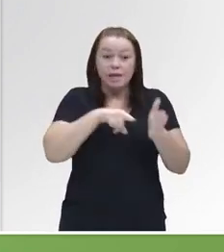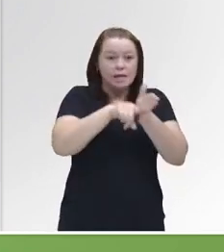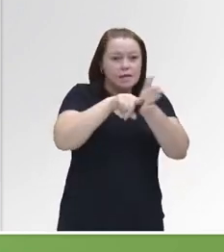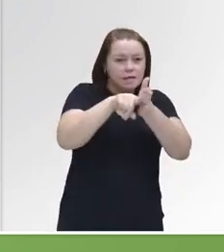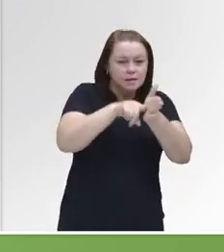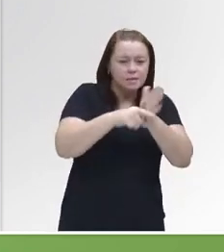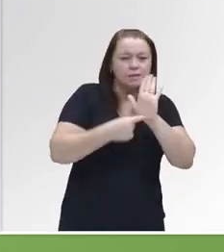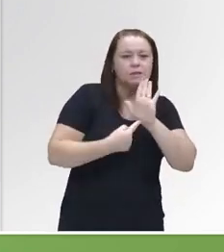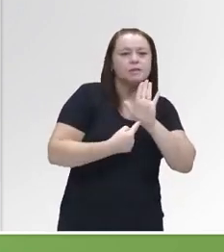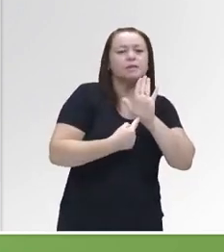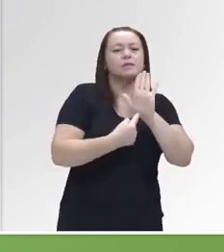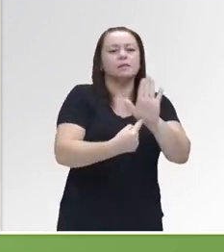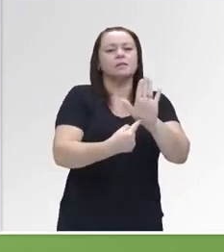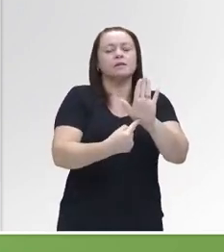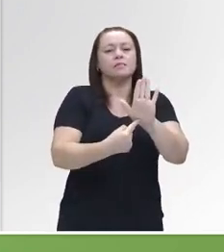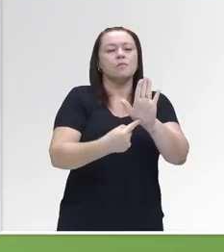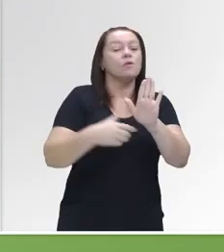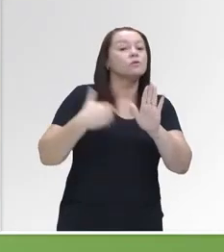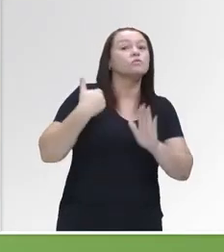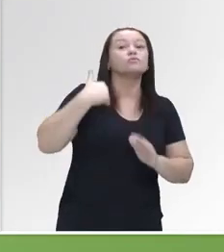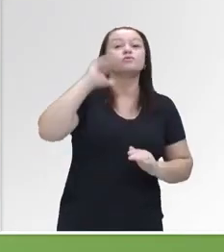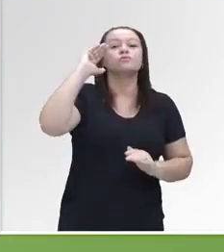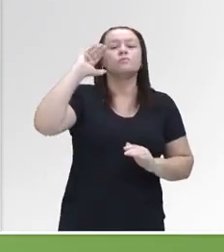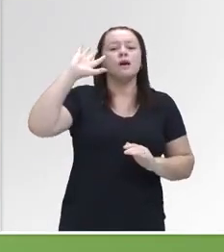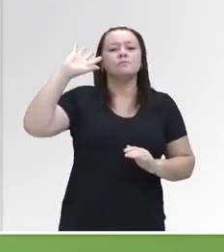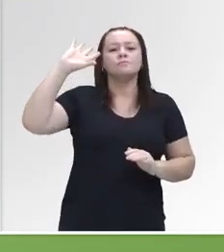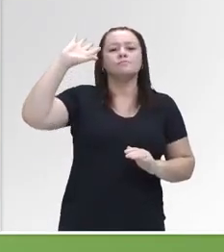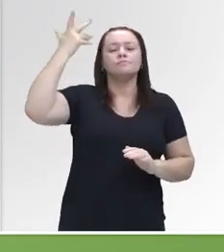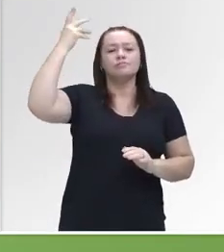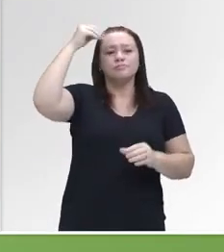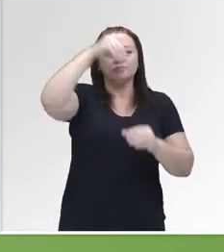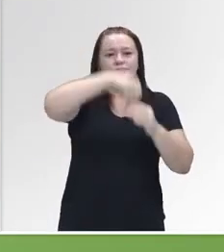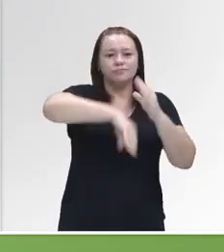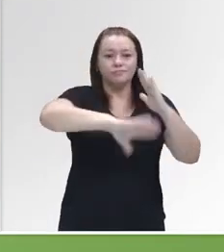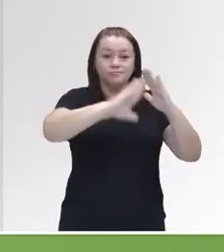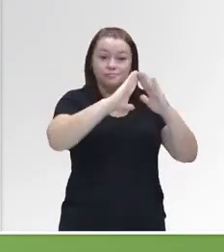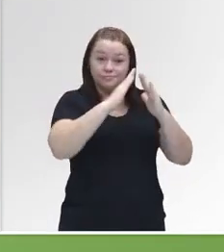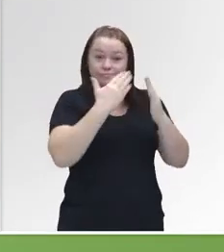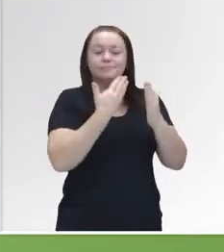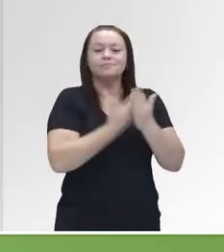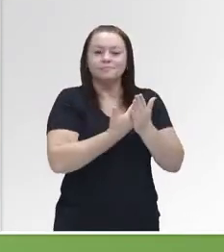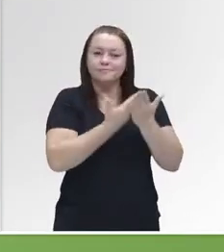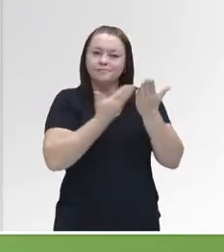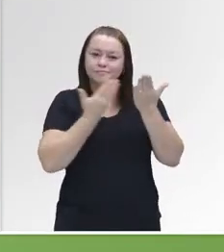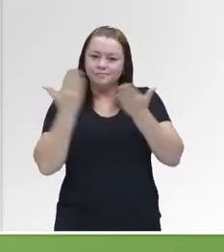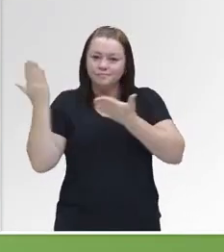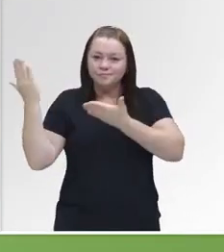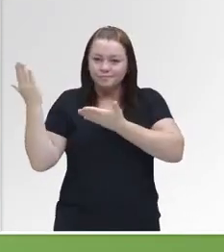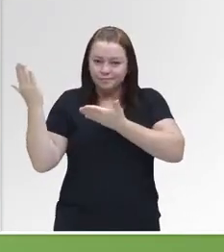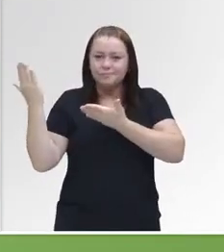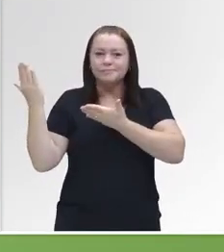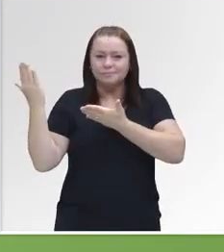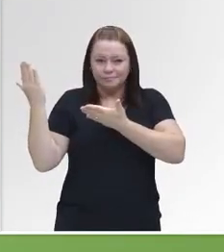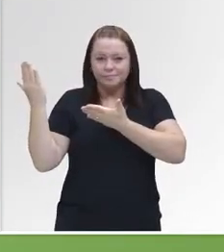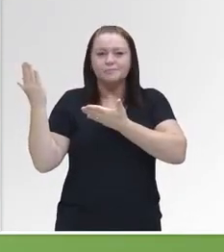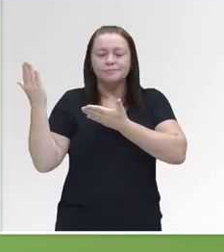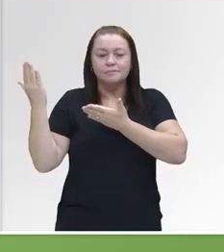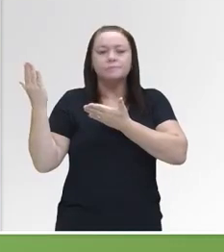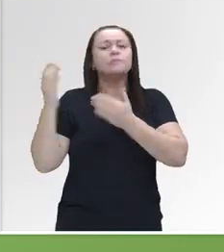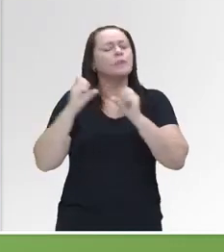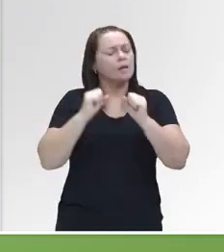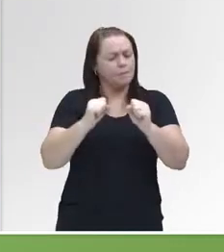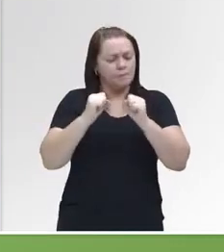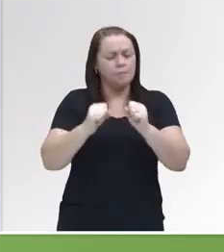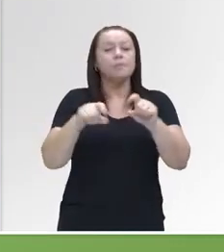como os mais frequentes locais de acidentes dentro da escola, que também pode ser dentro de